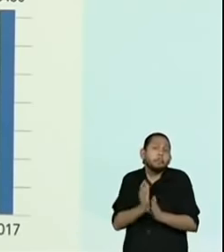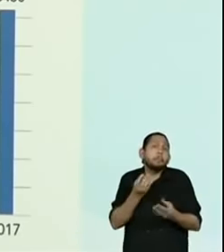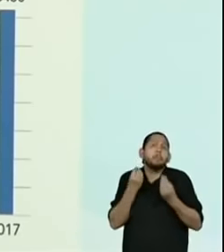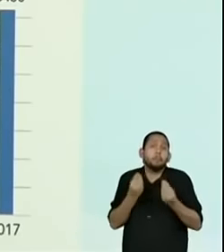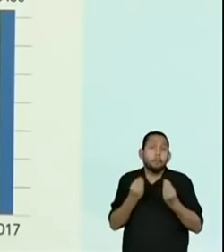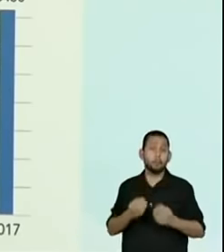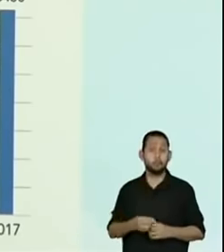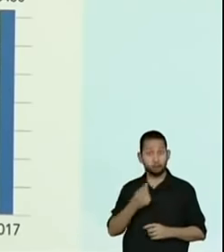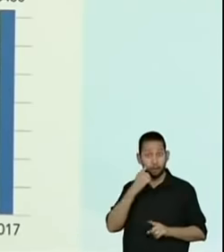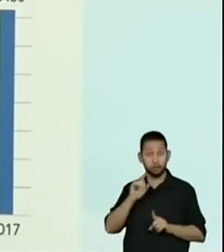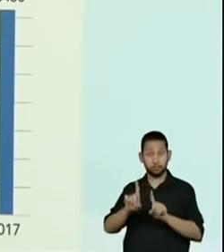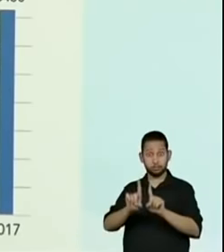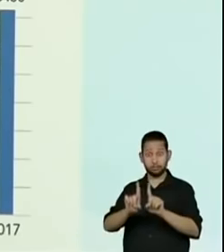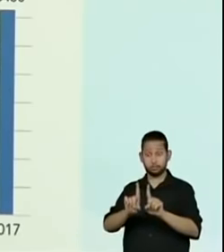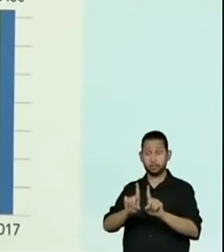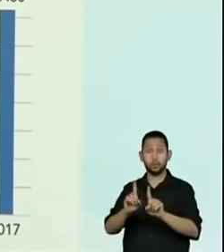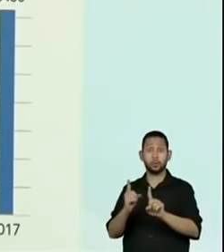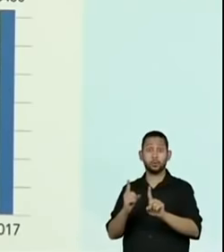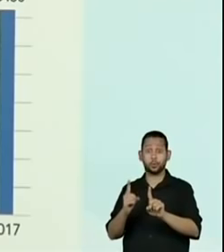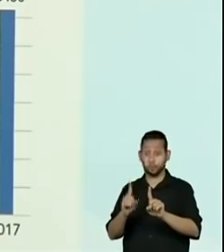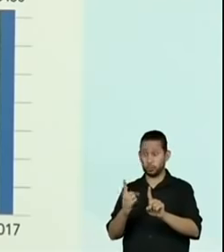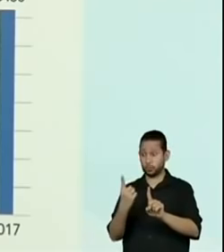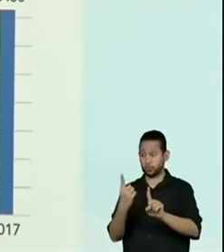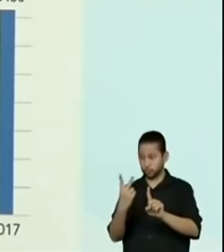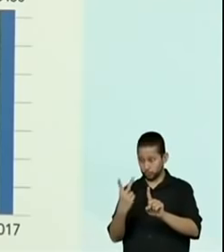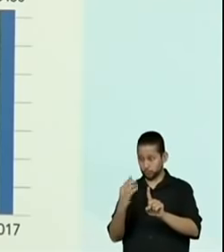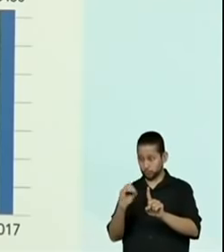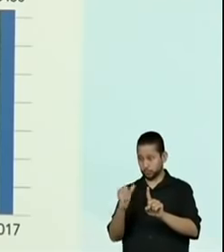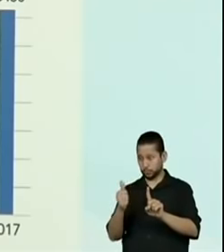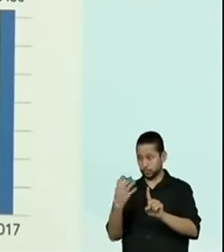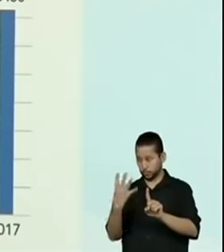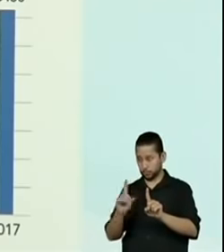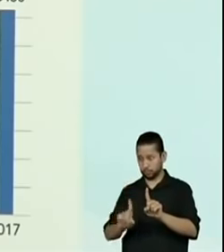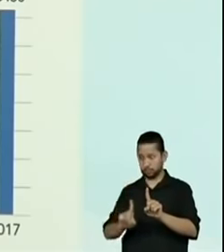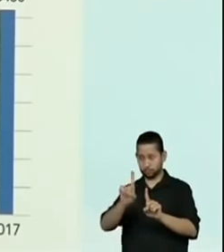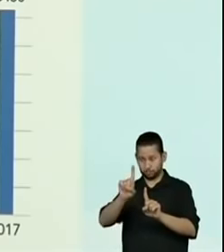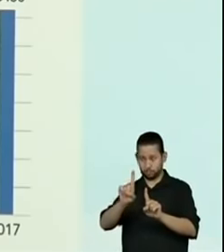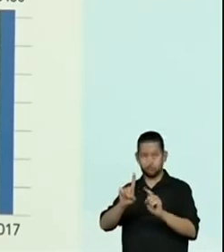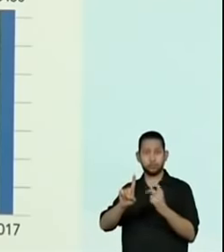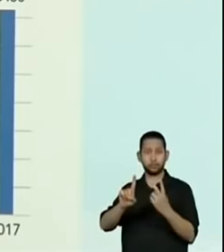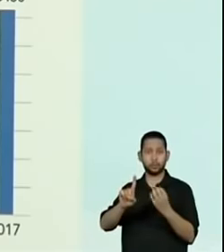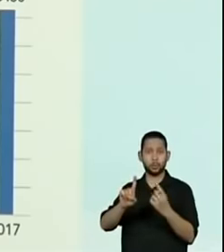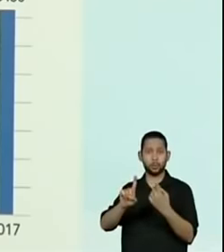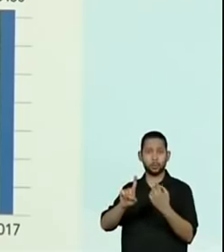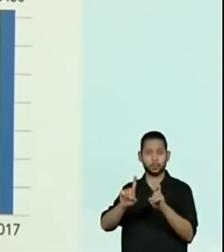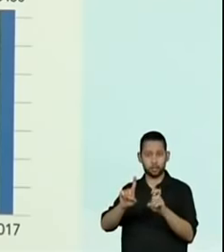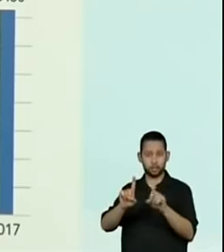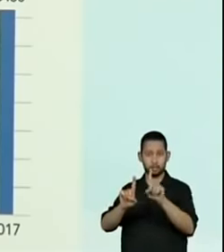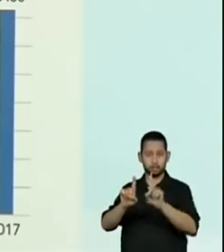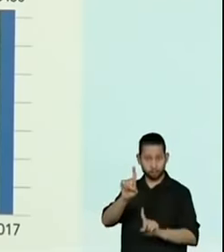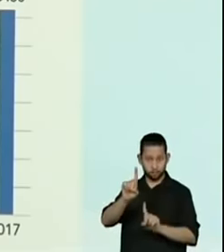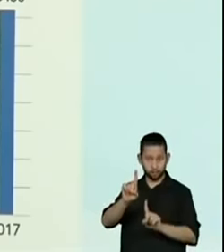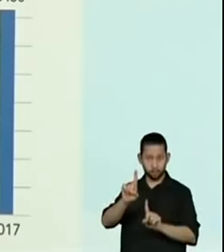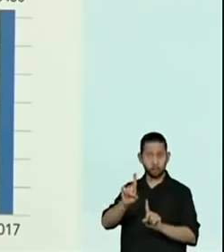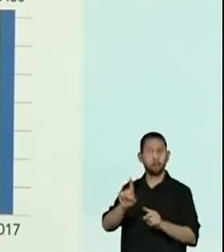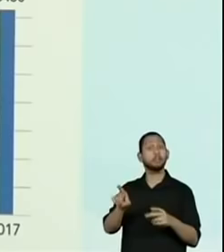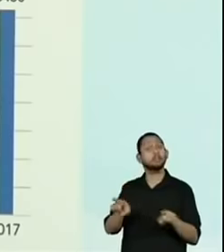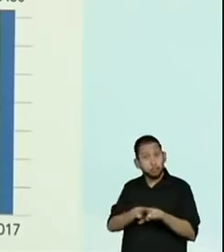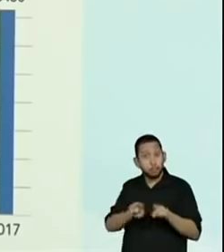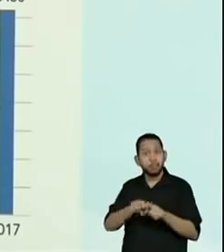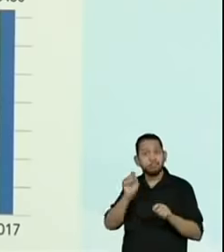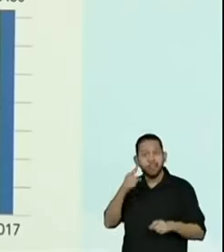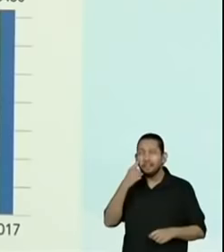Primeiro pela barrinha, porque a barrinha de 2015 está menor. E a gente consegue descobrir também pelo número, né? Pela